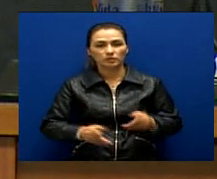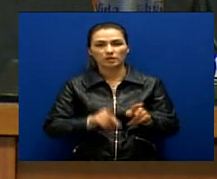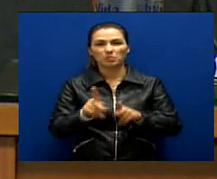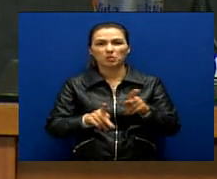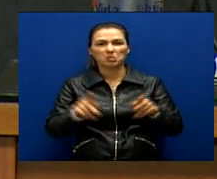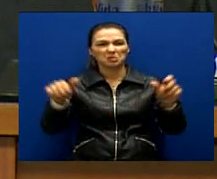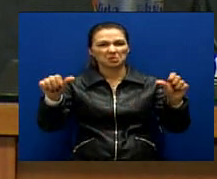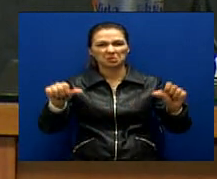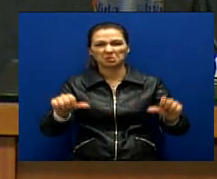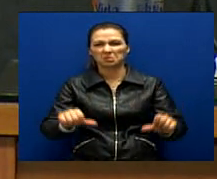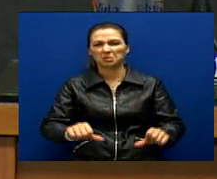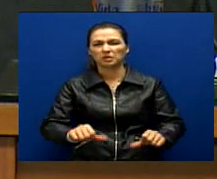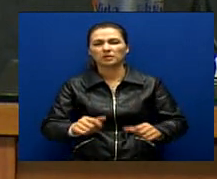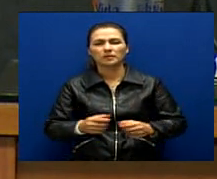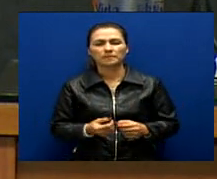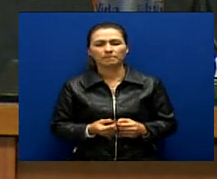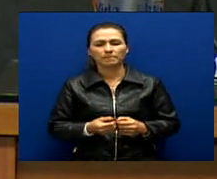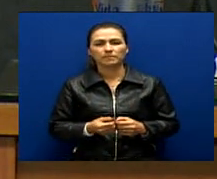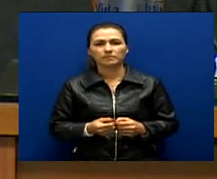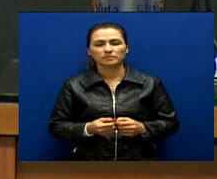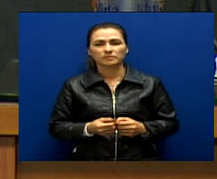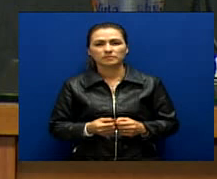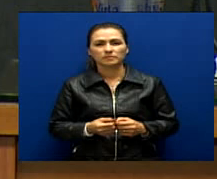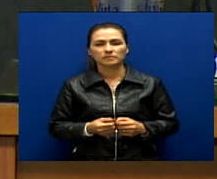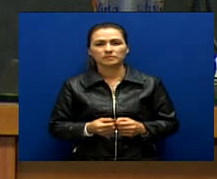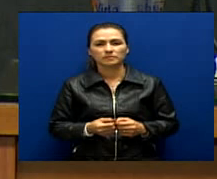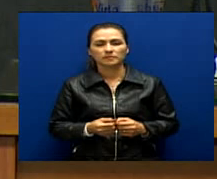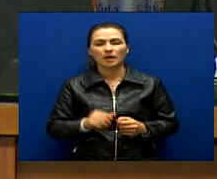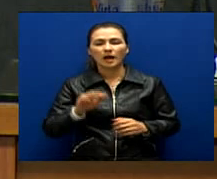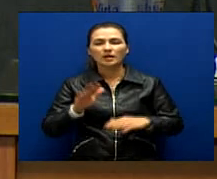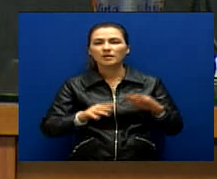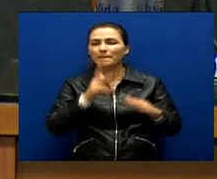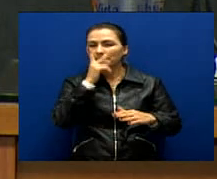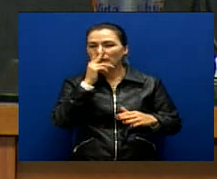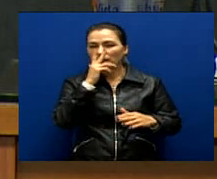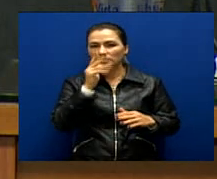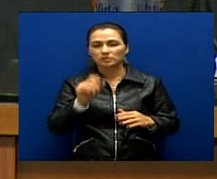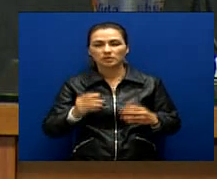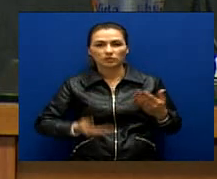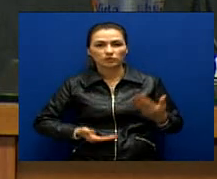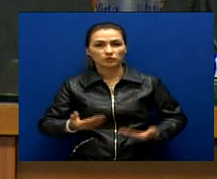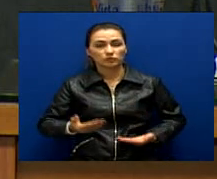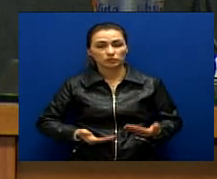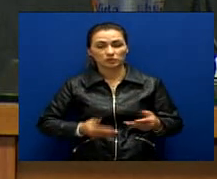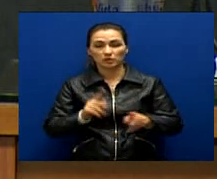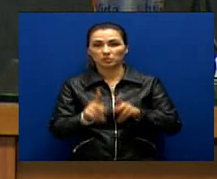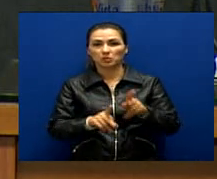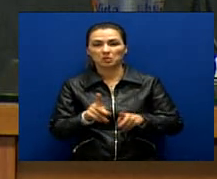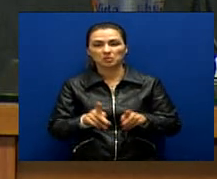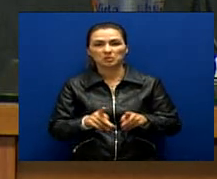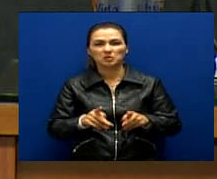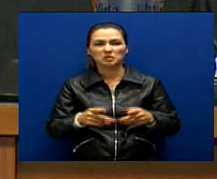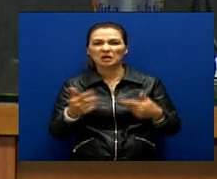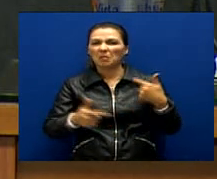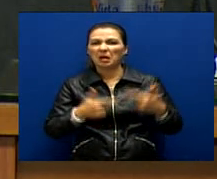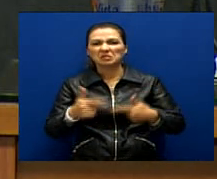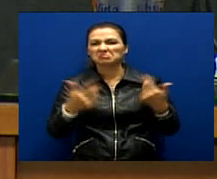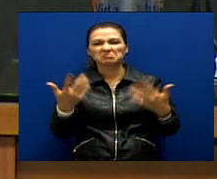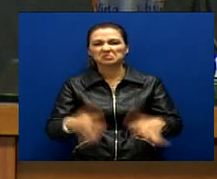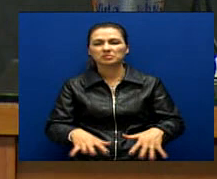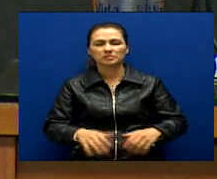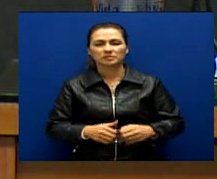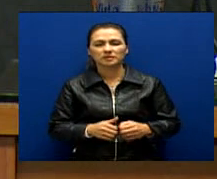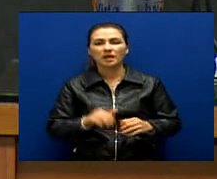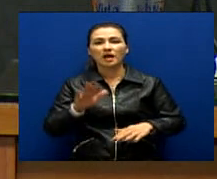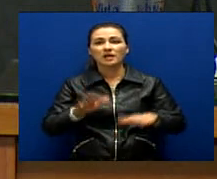chegar só o indivíduo esse indivíduo não quer trabalhar e aí não gosta do trabalho dele maltrata o usuário e aí o serviço público